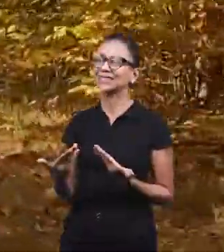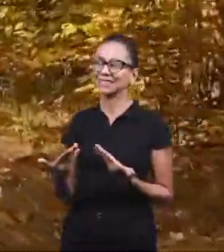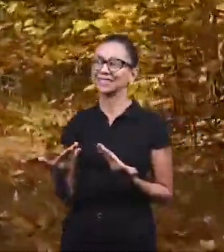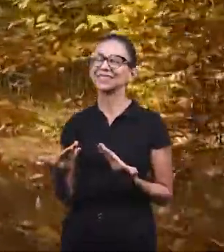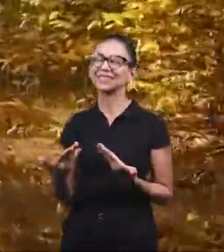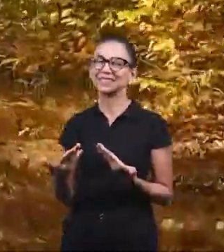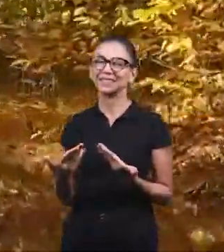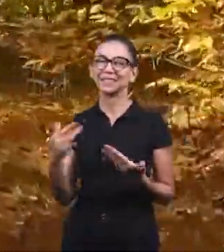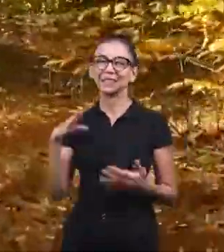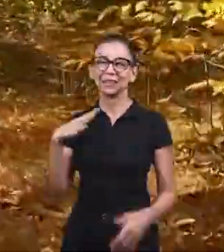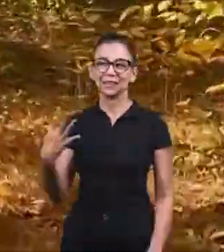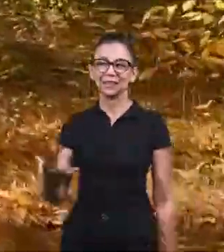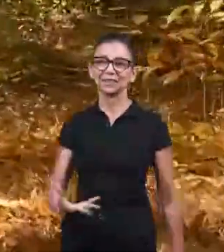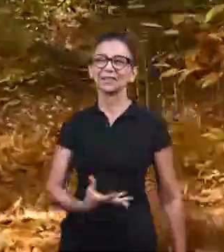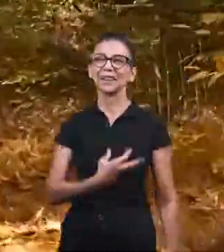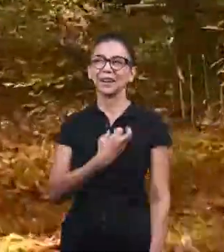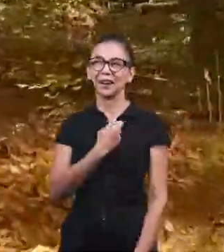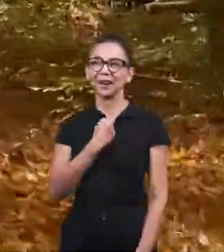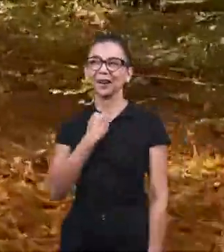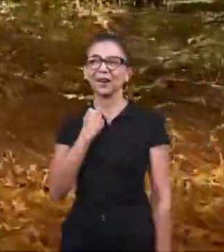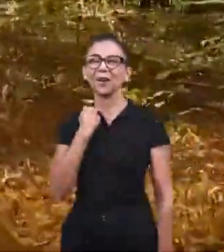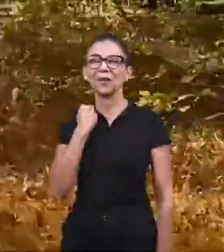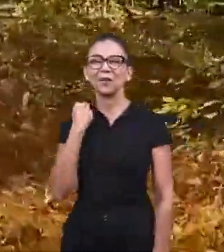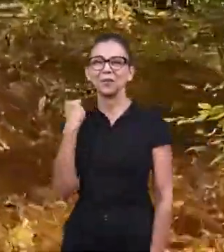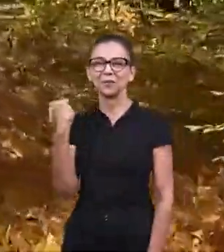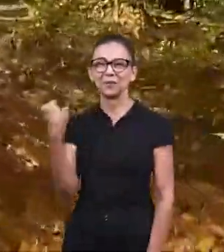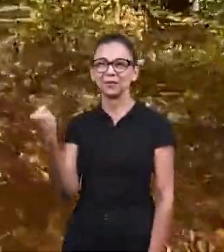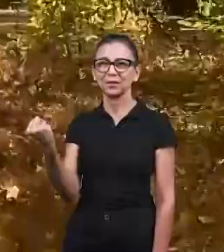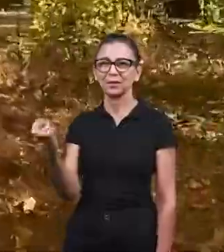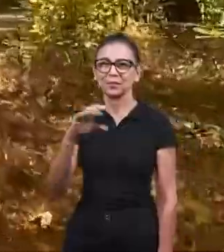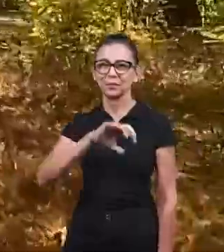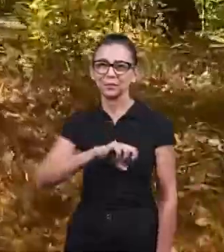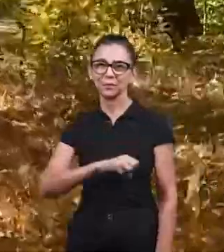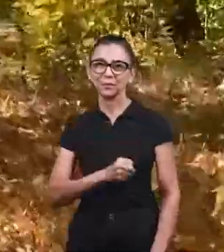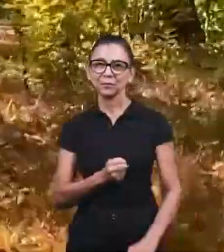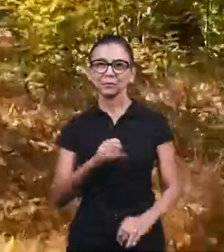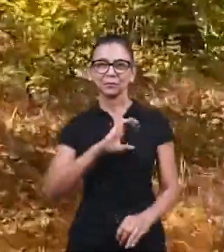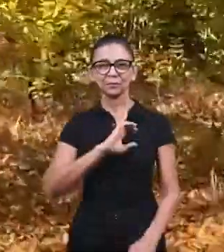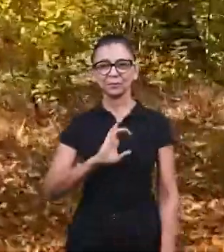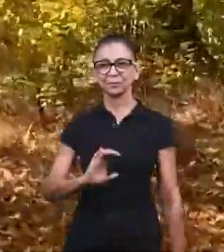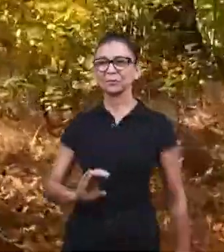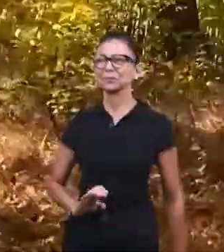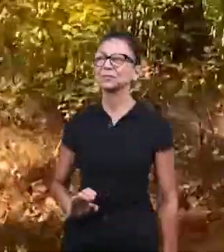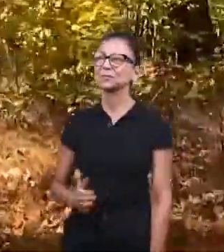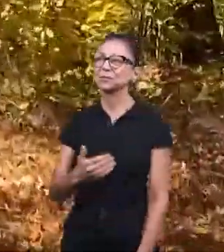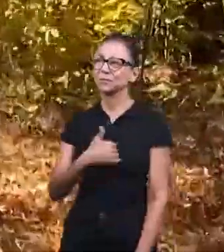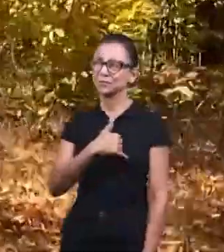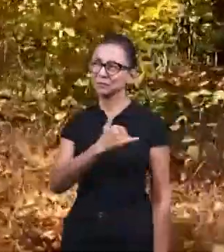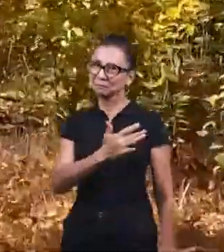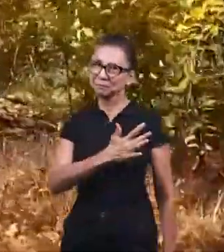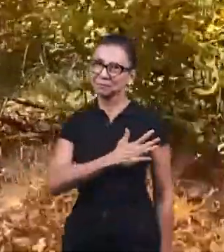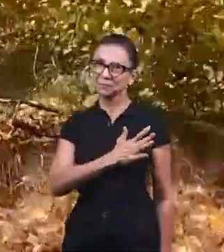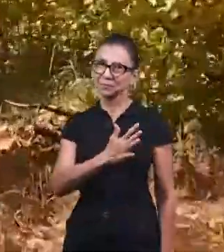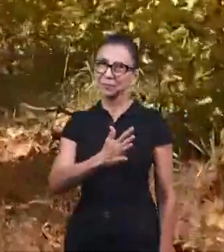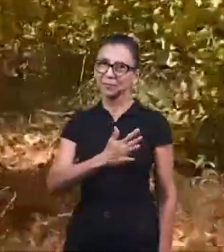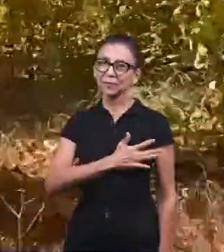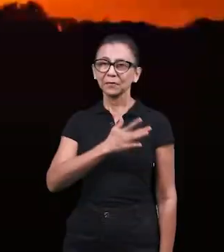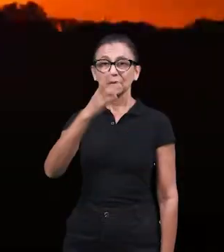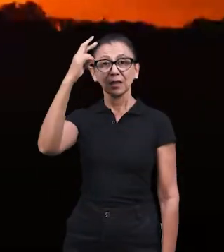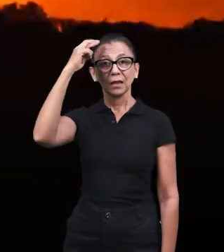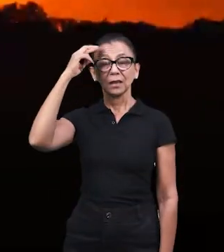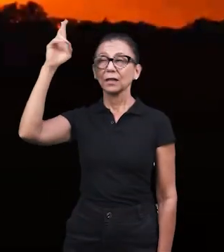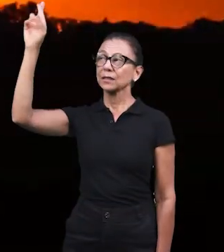já tenho luz, a luz bendita do amor.